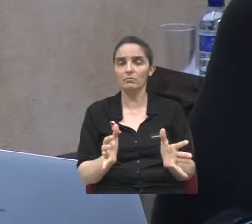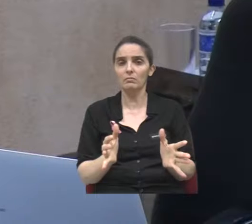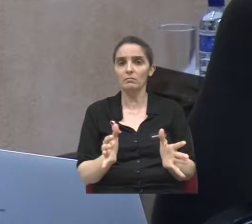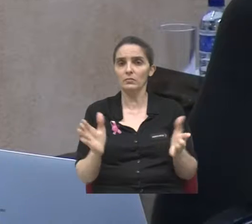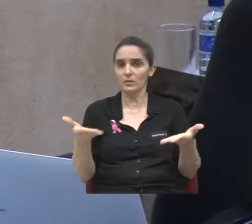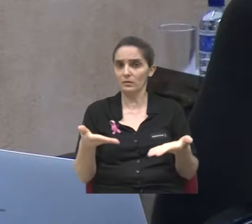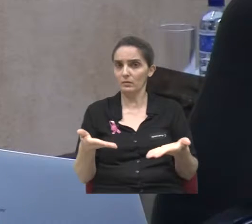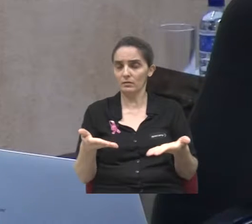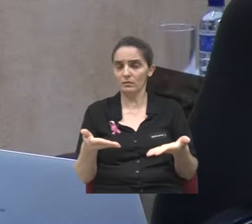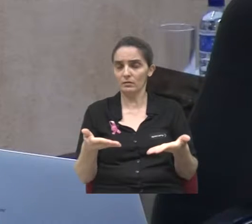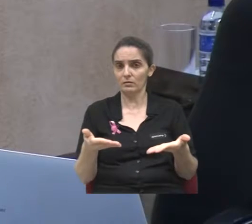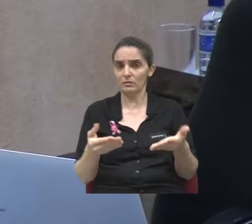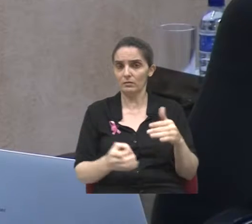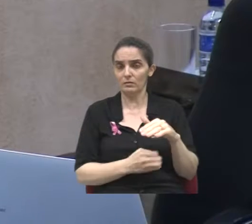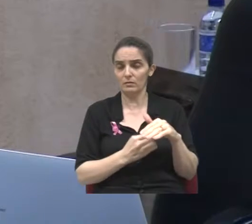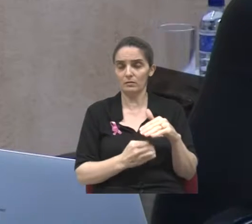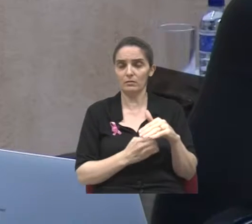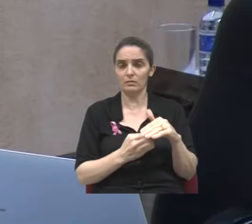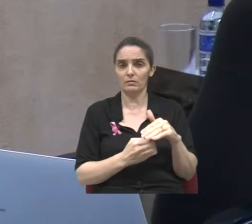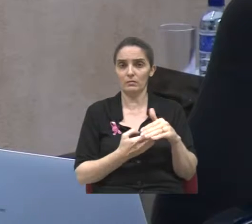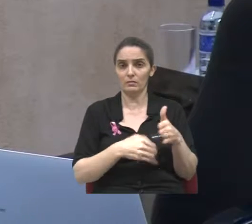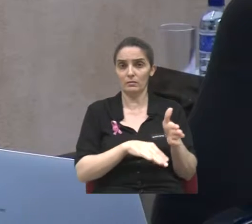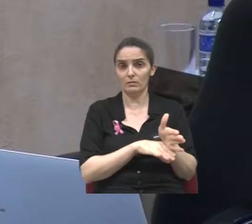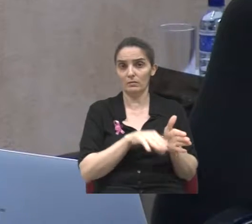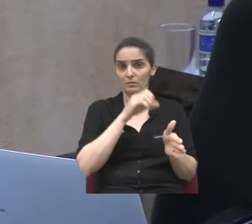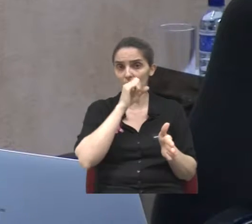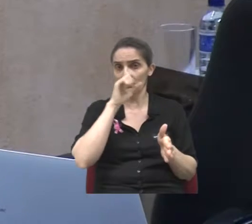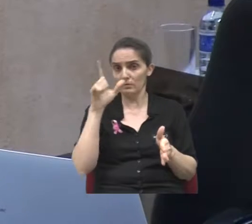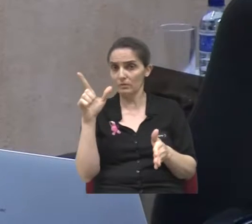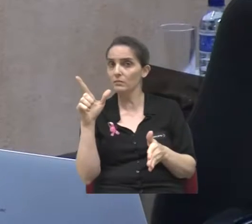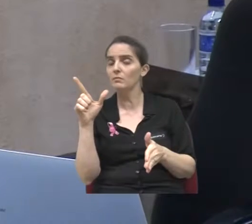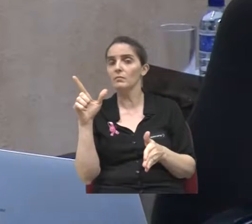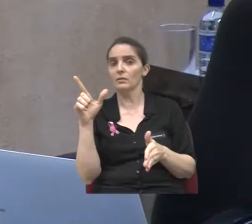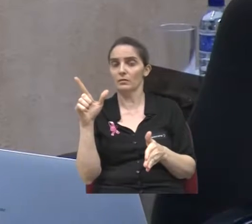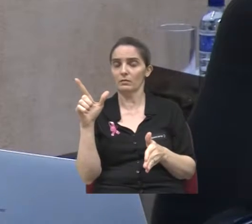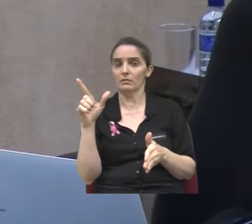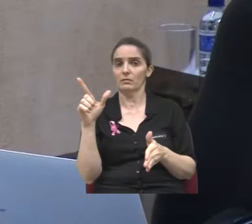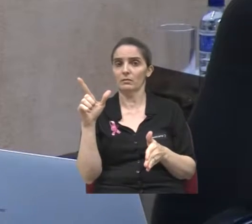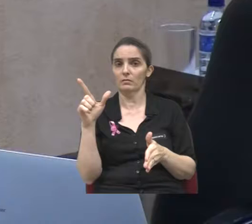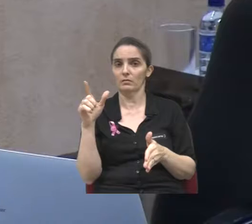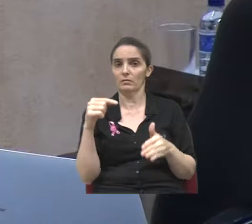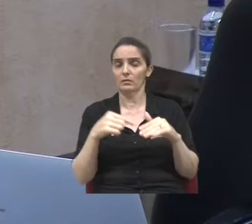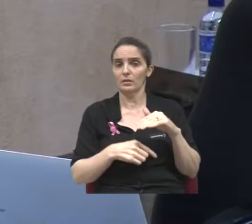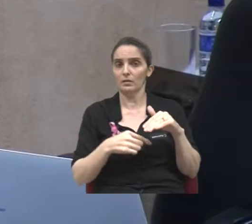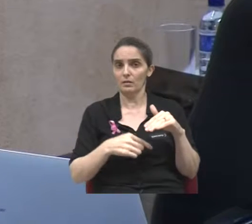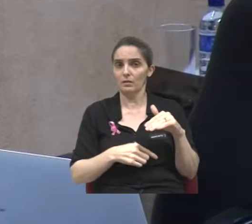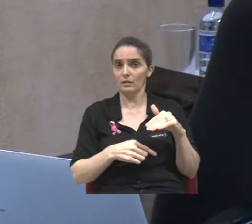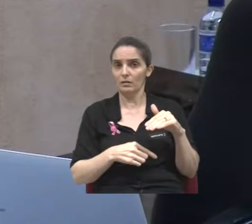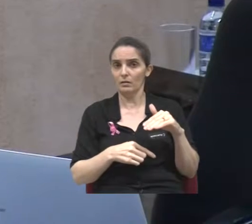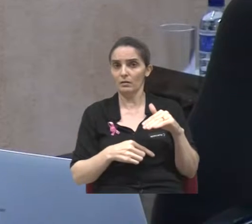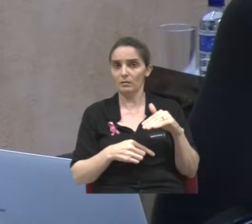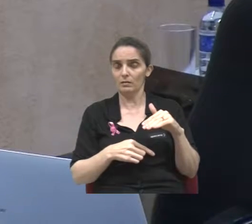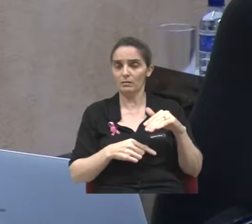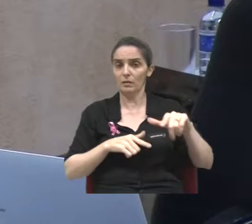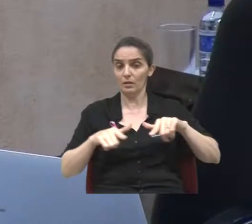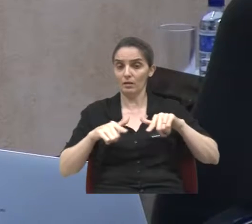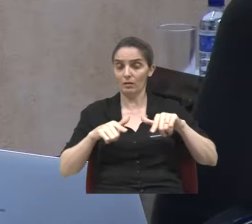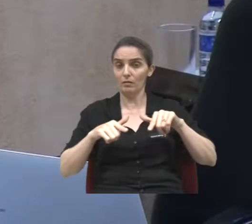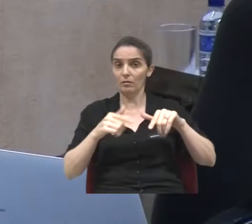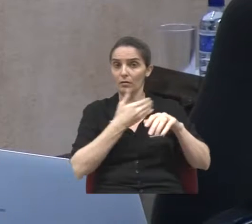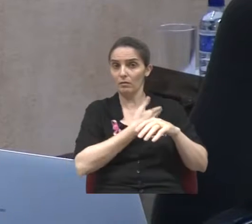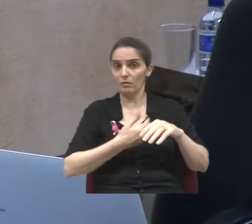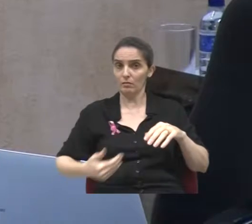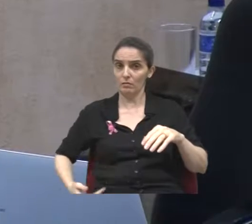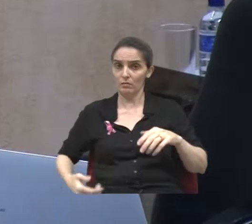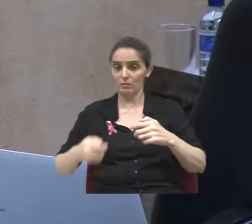vem aqui na nossa cidade prestar serviço público por administração pública